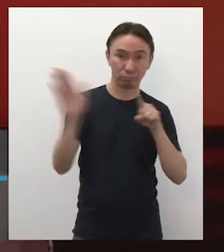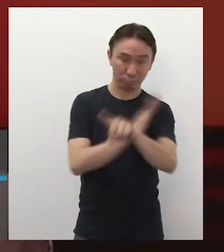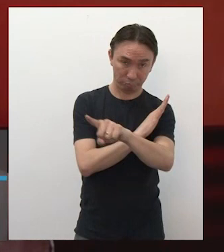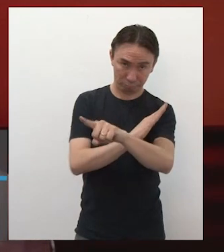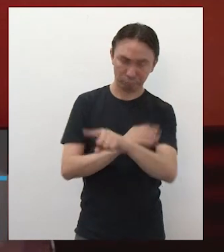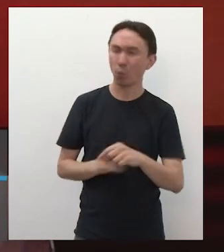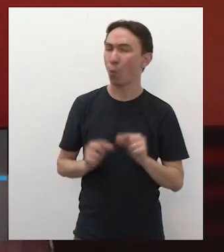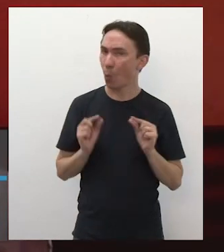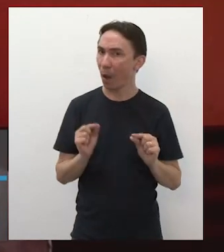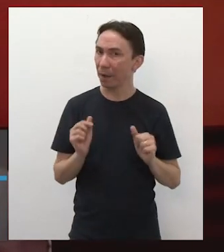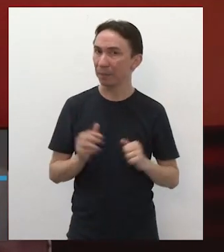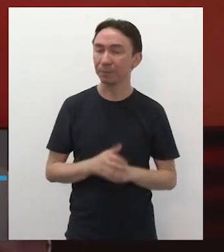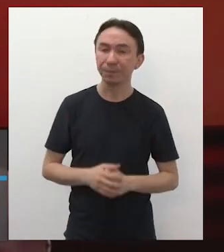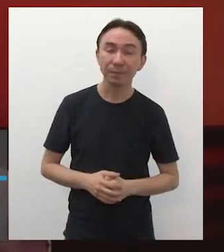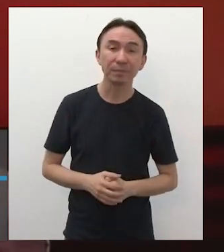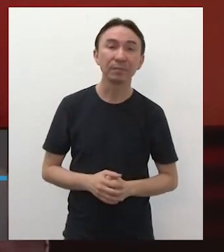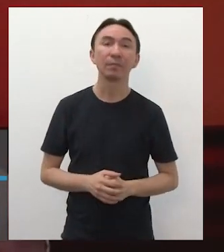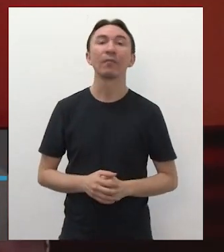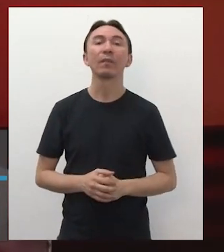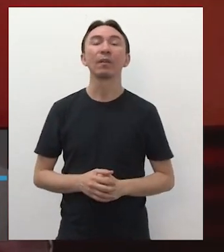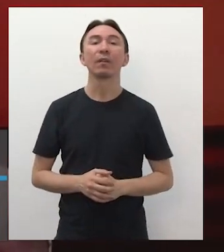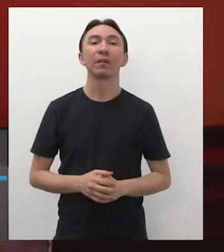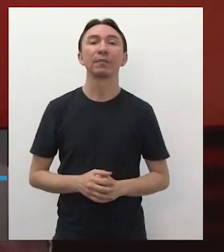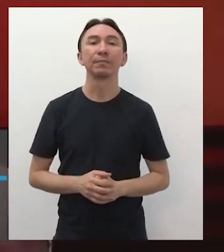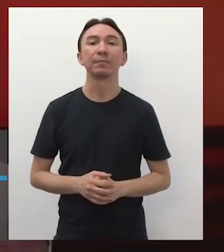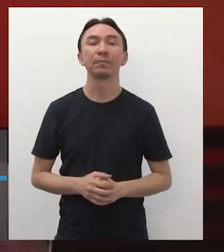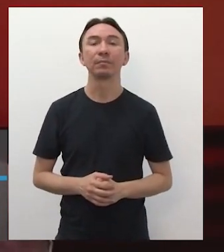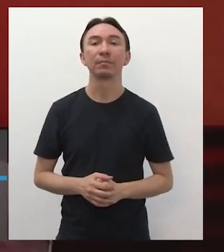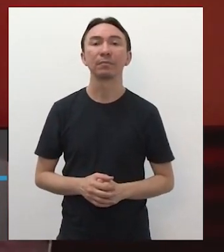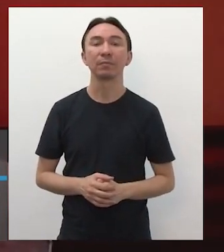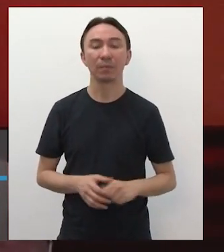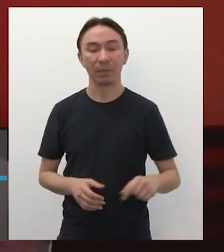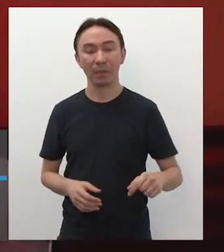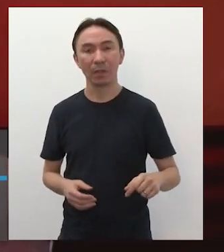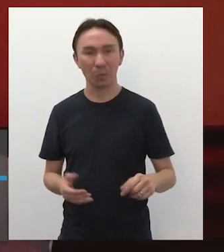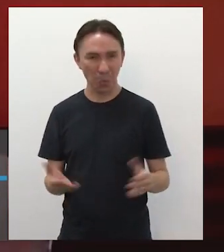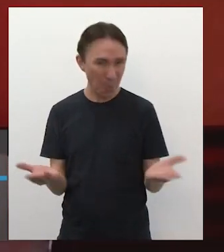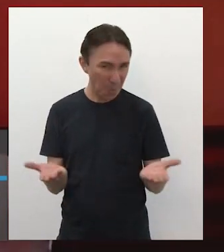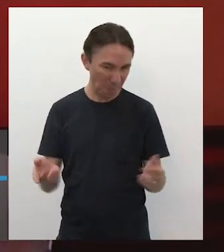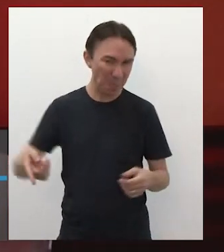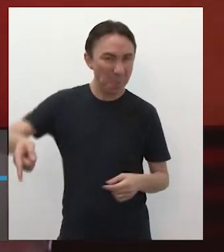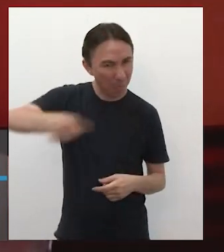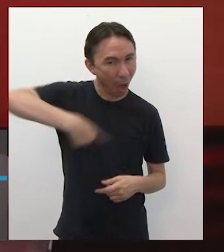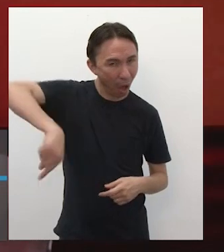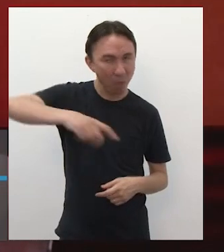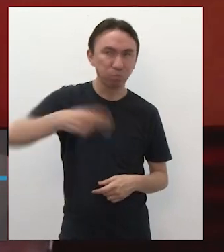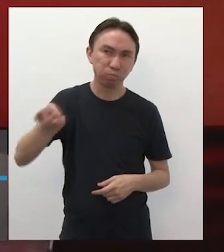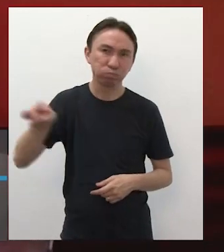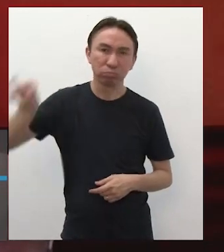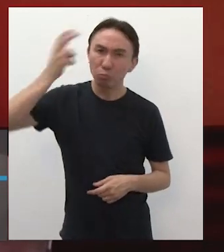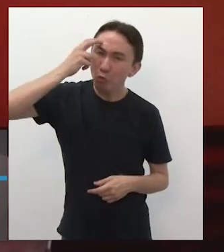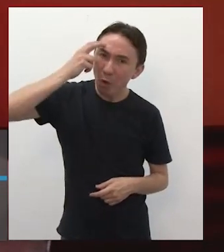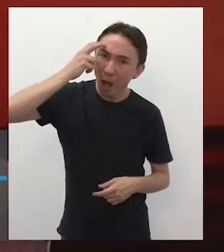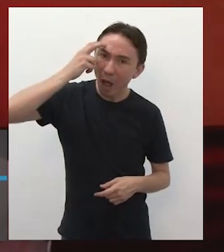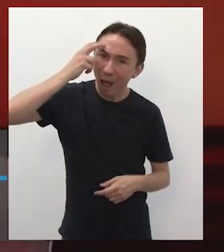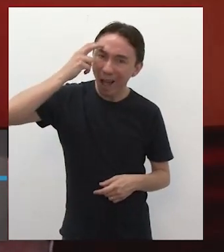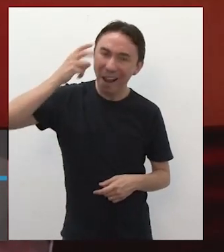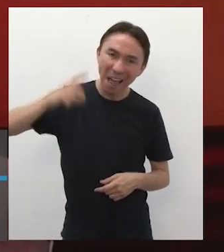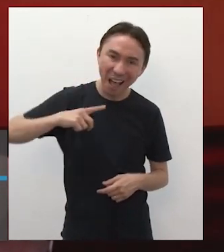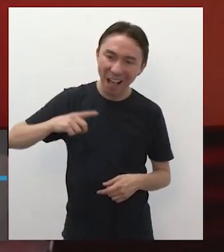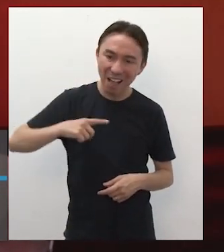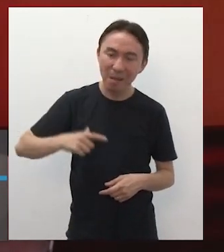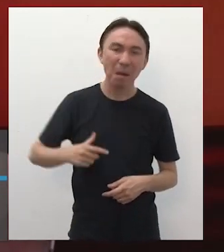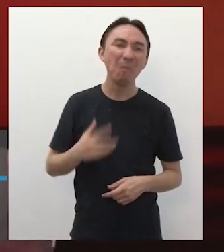cultura, entendo que o julgamento vem sempre nas entrelinhas de uma análise qualquer.